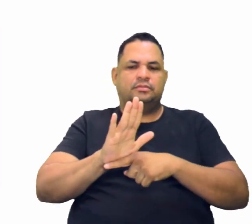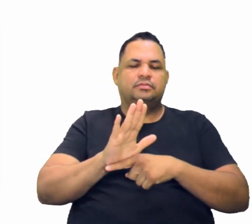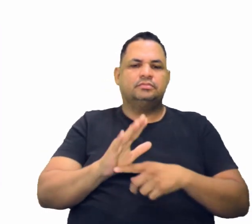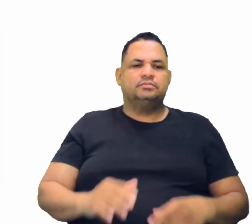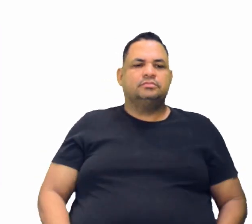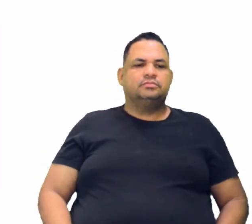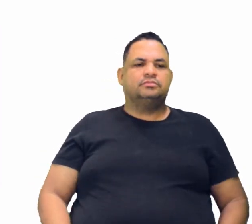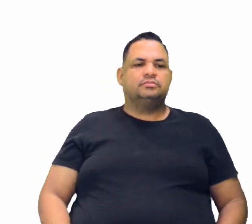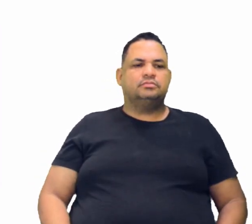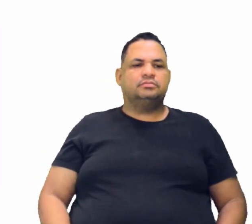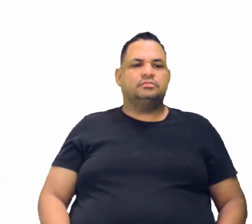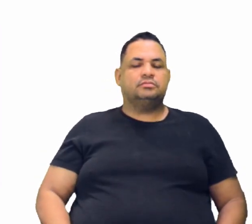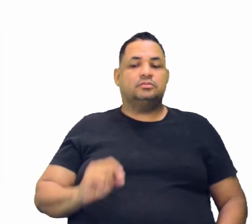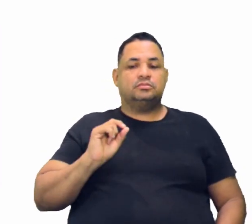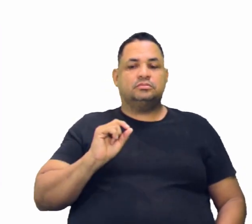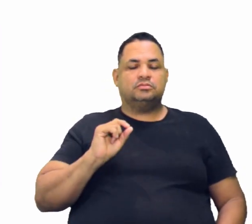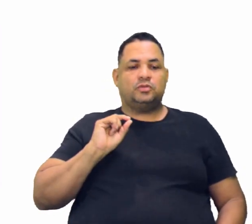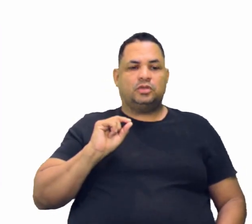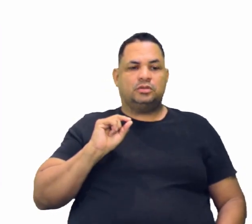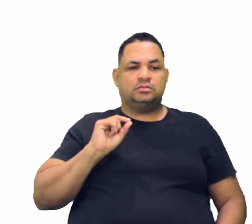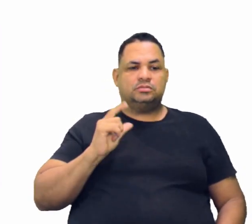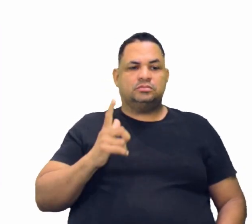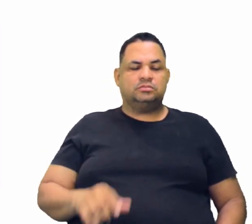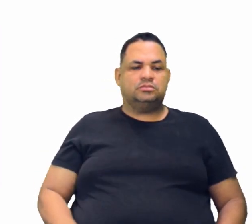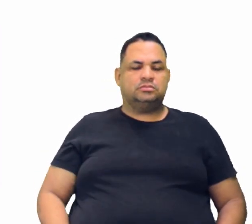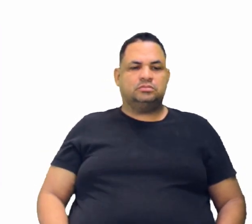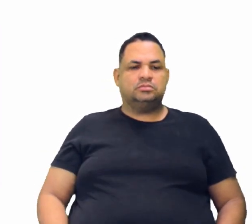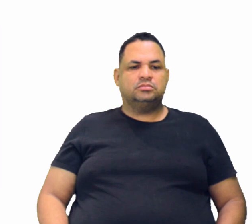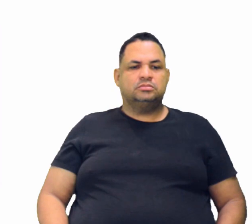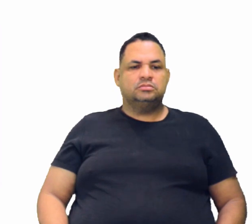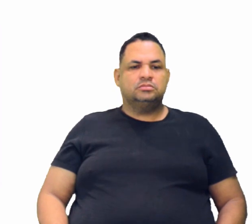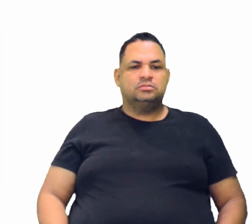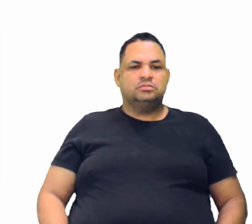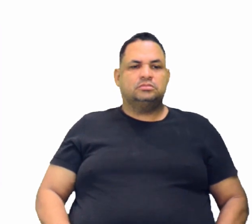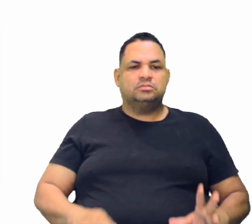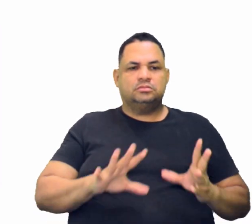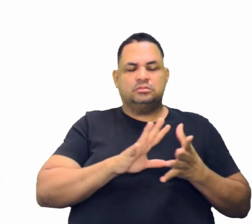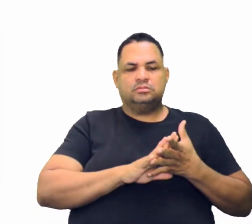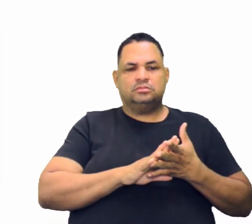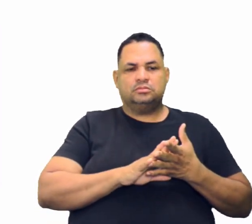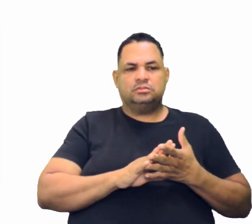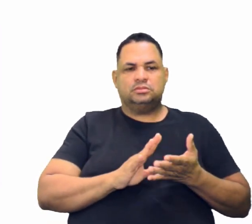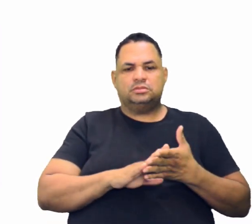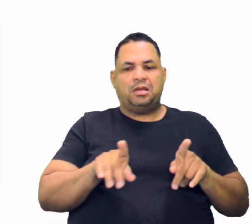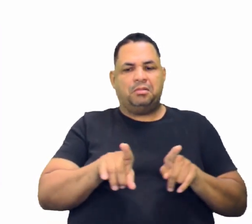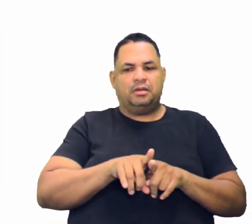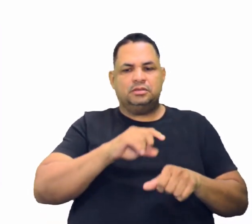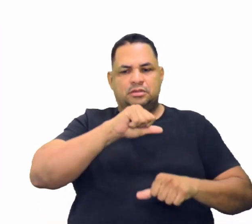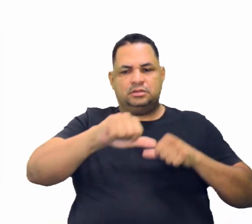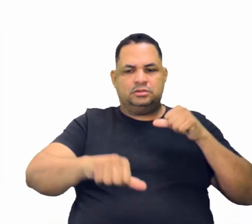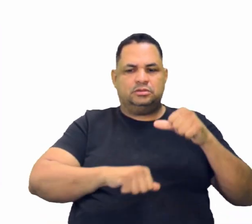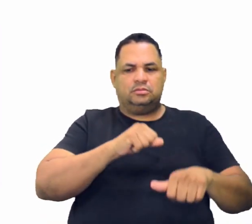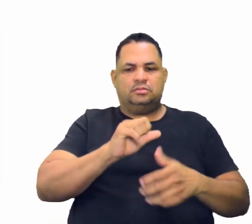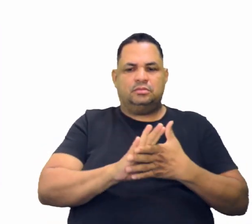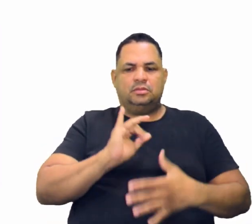auxiliar. O que é isso? Porque ele vai transmitir, ele vai ficar impessoal também,